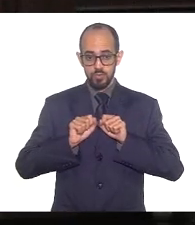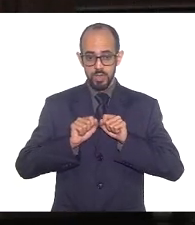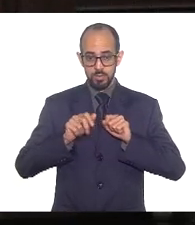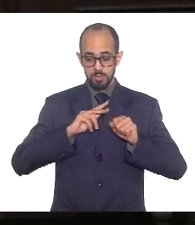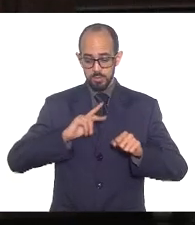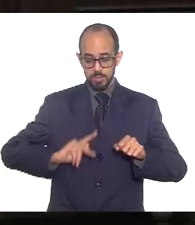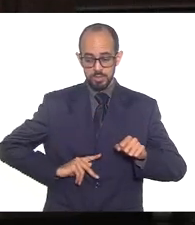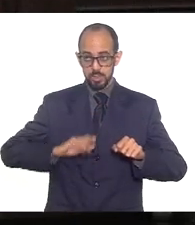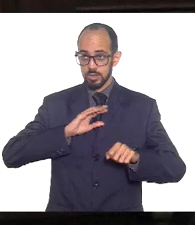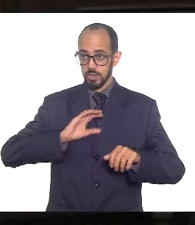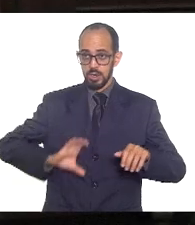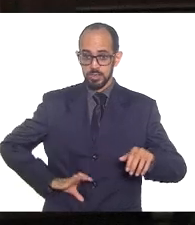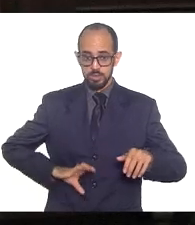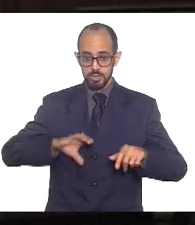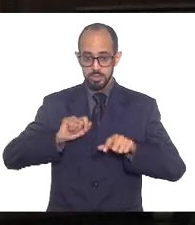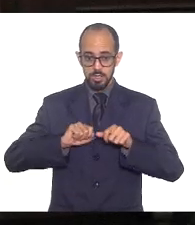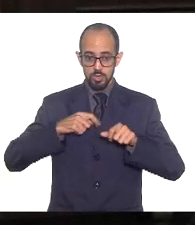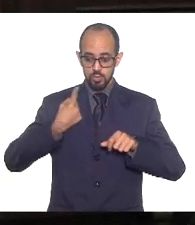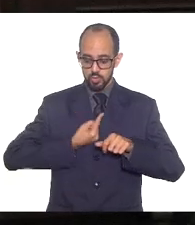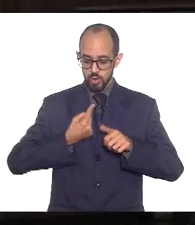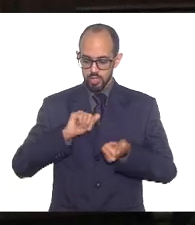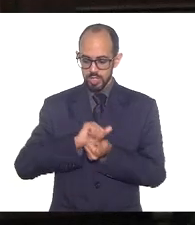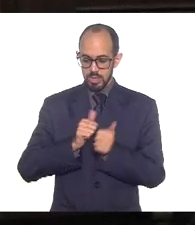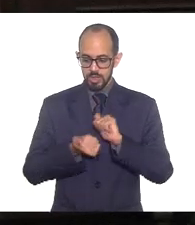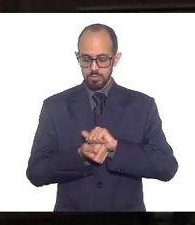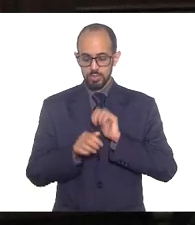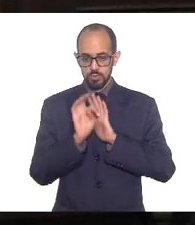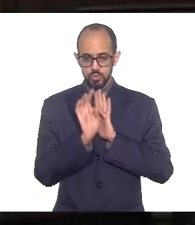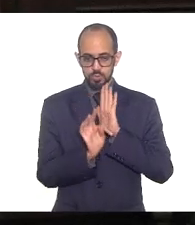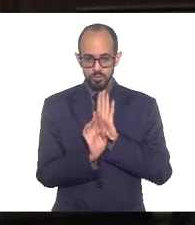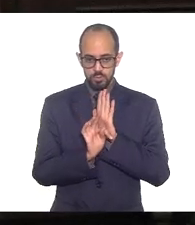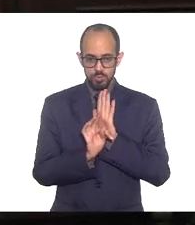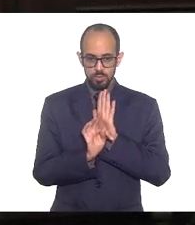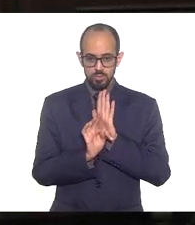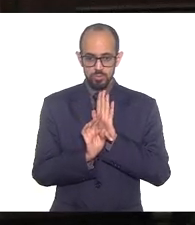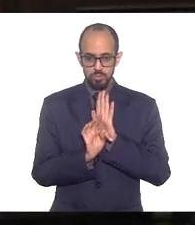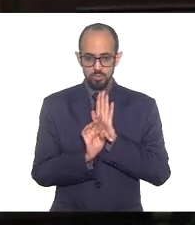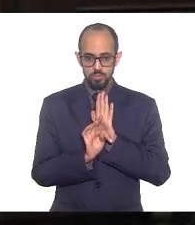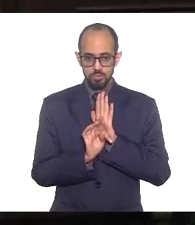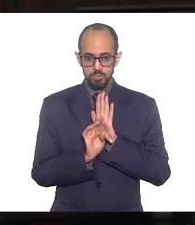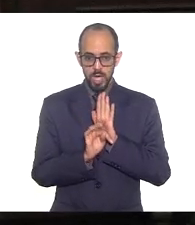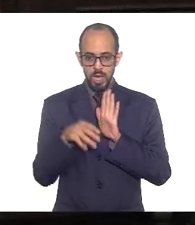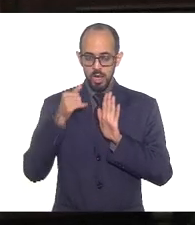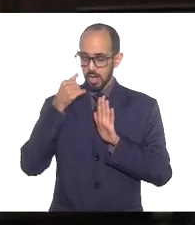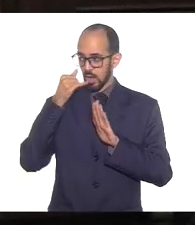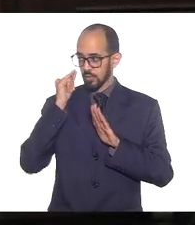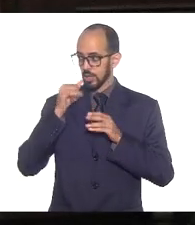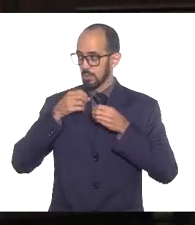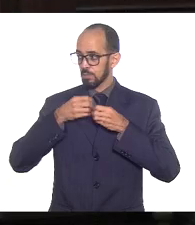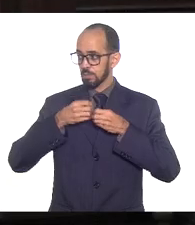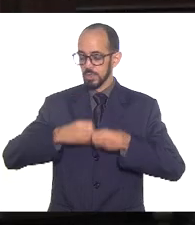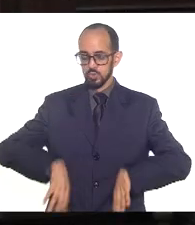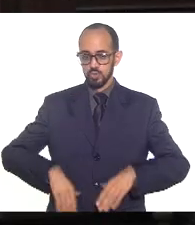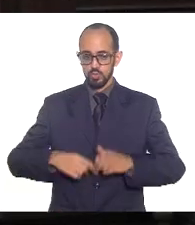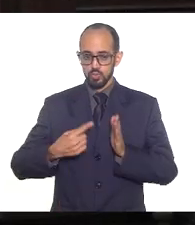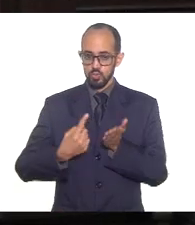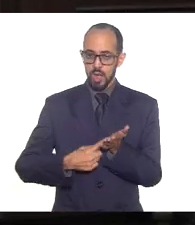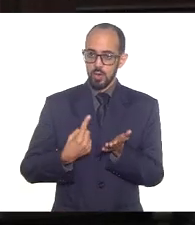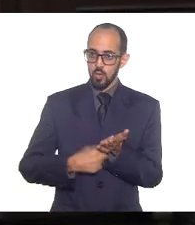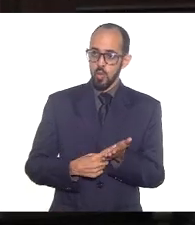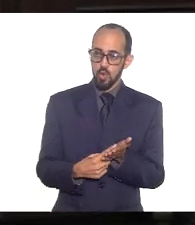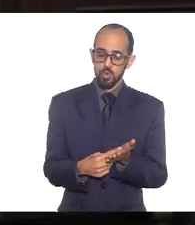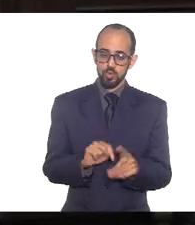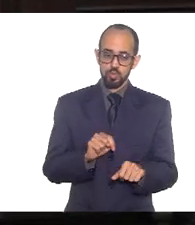Deputado André Ceciliano acomodamos o texto para que não houvesse prejuízo No acordo na